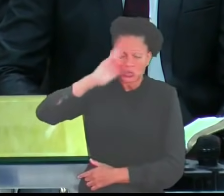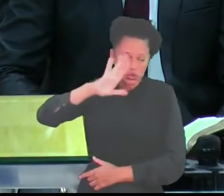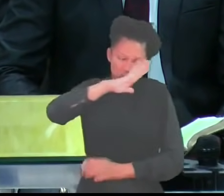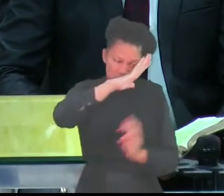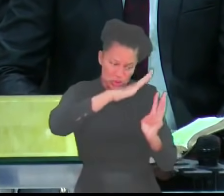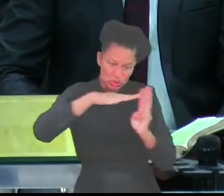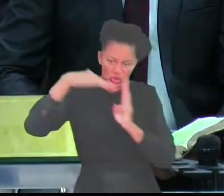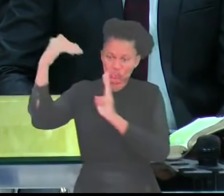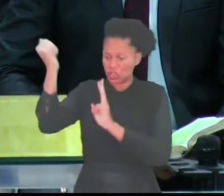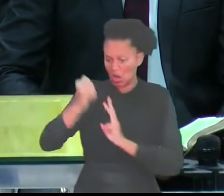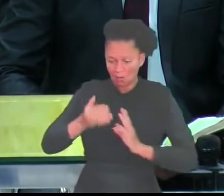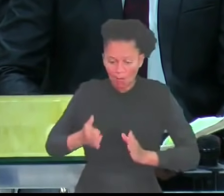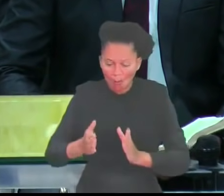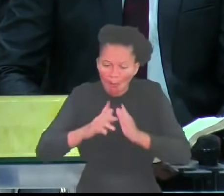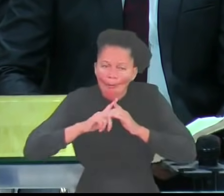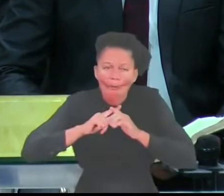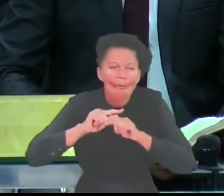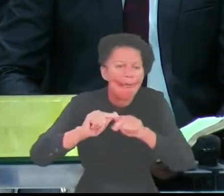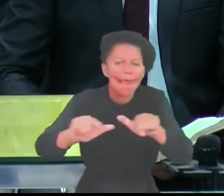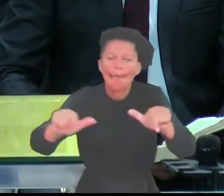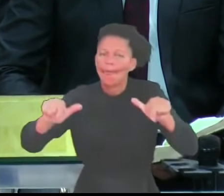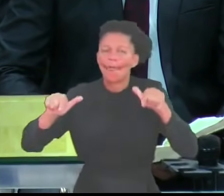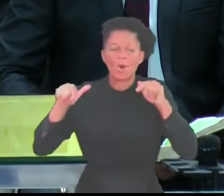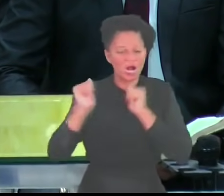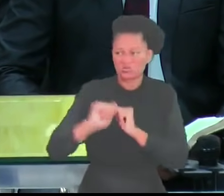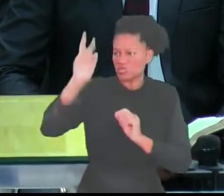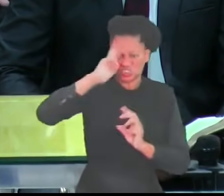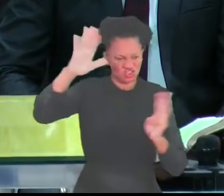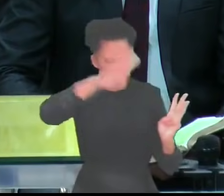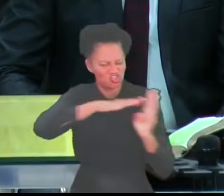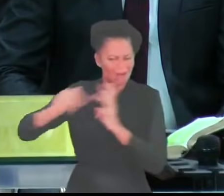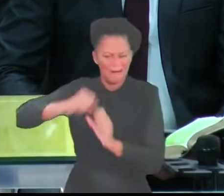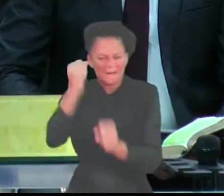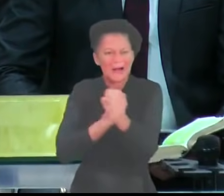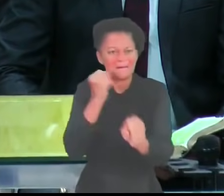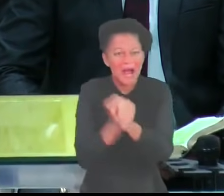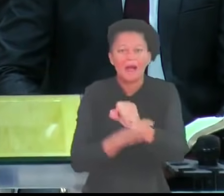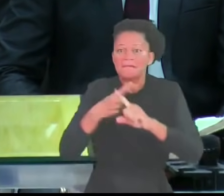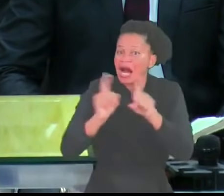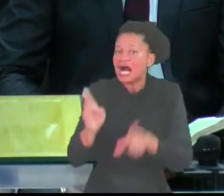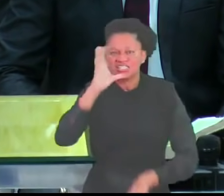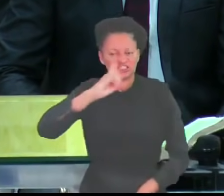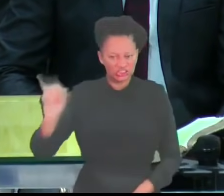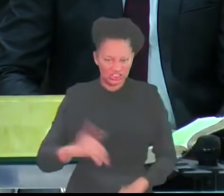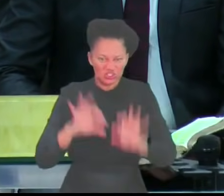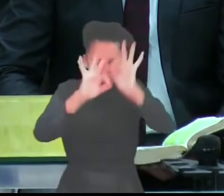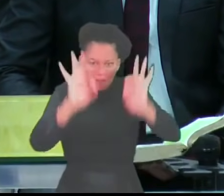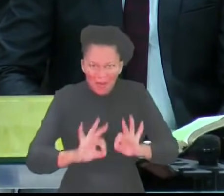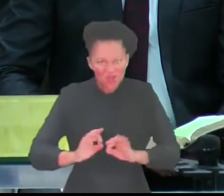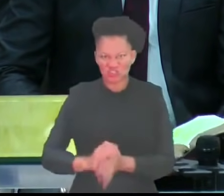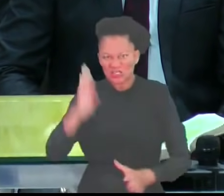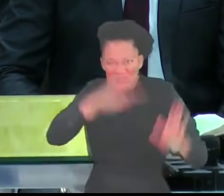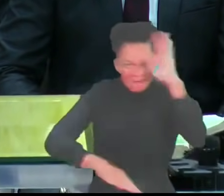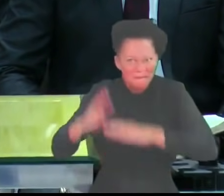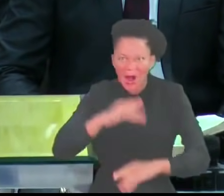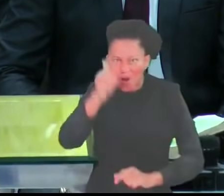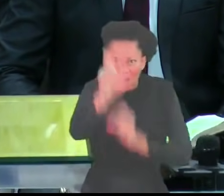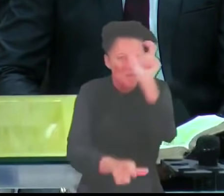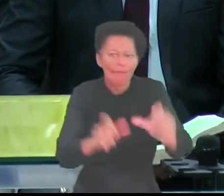para aquele deserto. Foi o Senhor quem os chamou para ali, para matá-los. Mas Deus não tem plano de desgraça com ninguém.